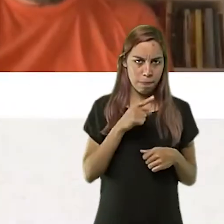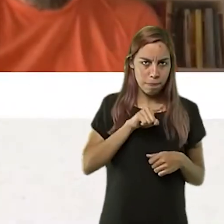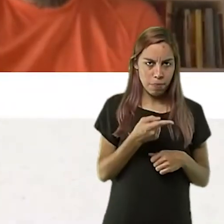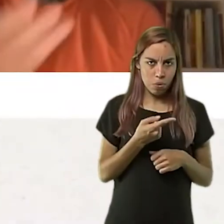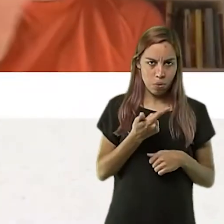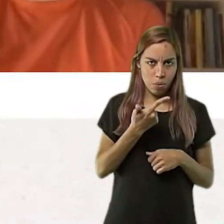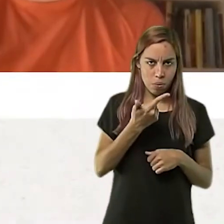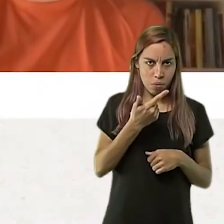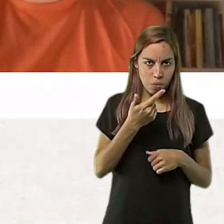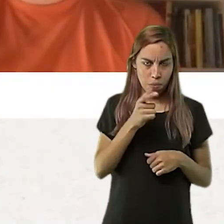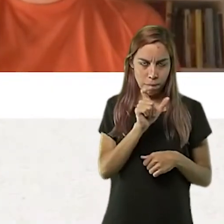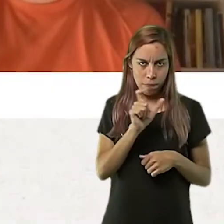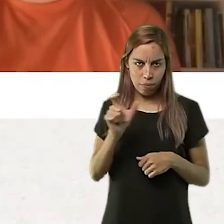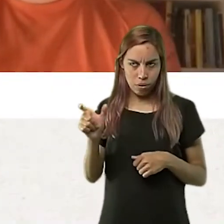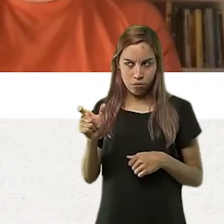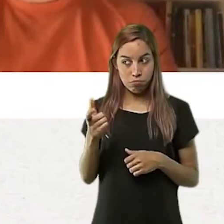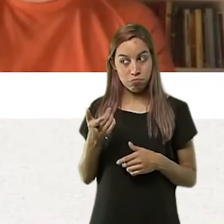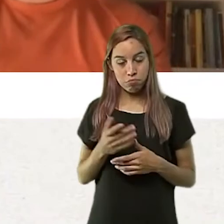das imagens.